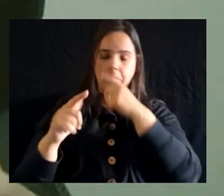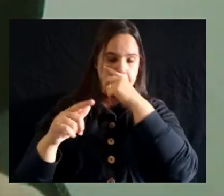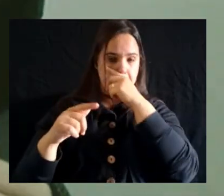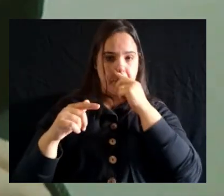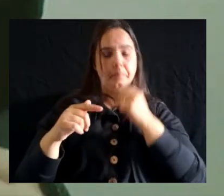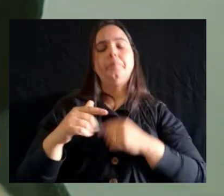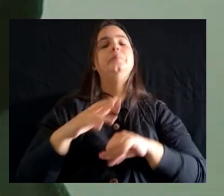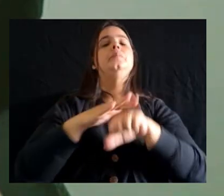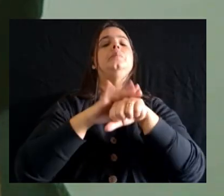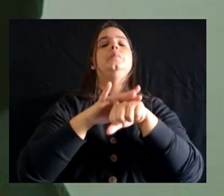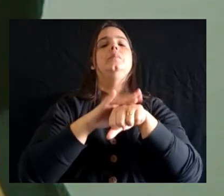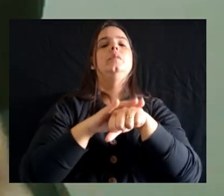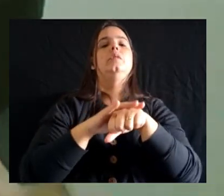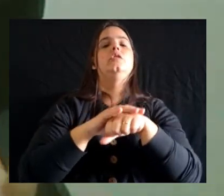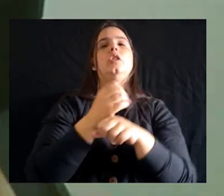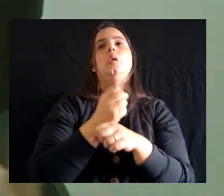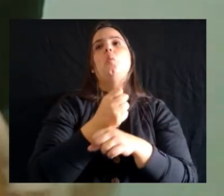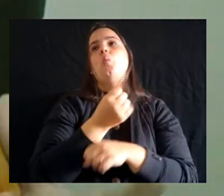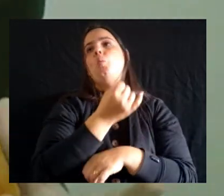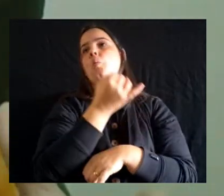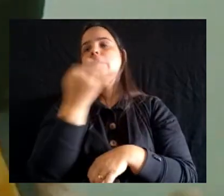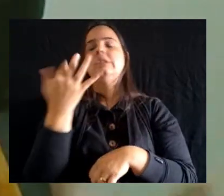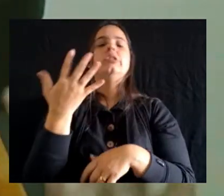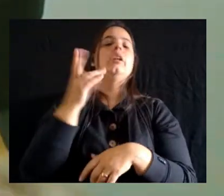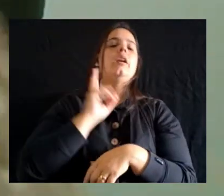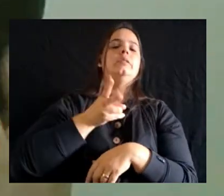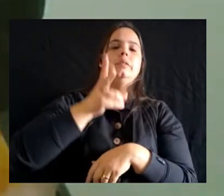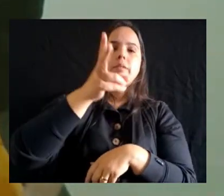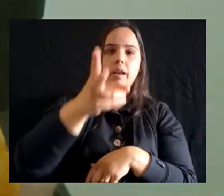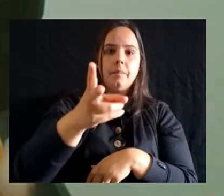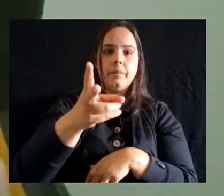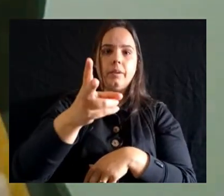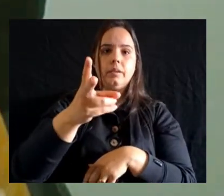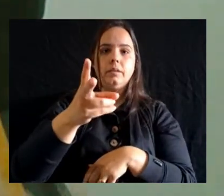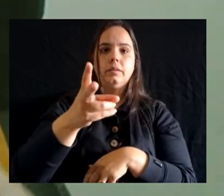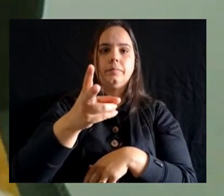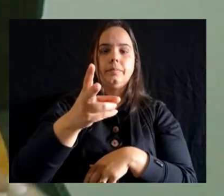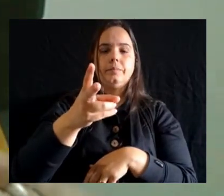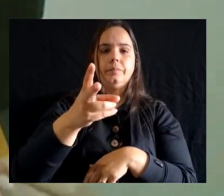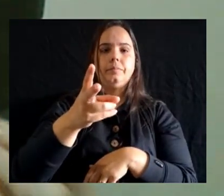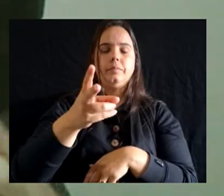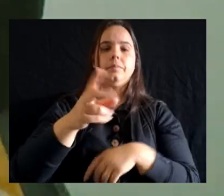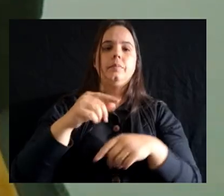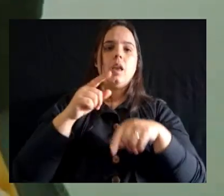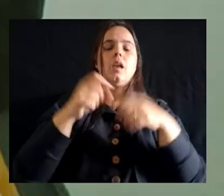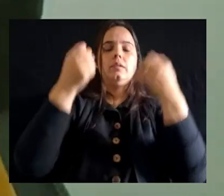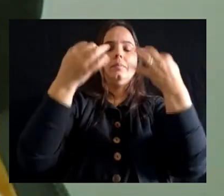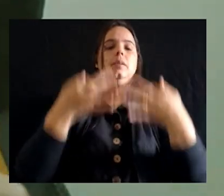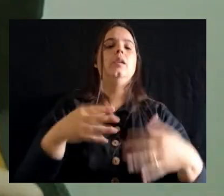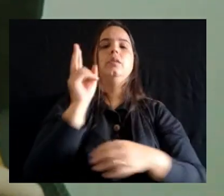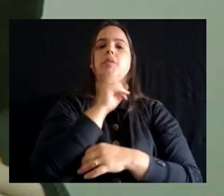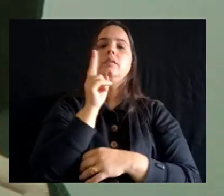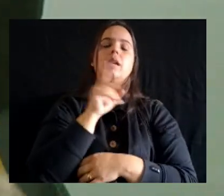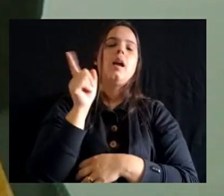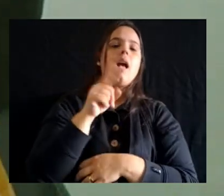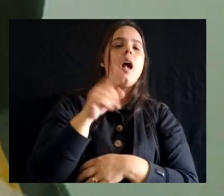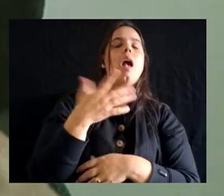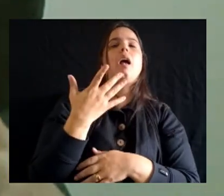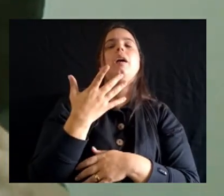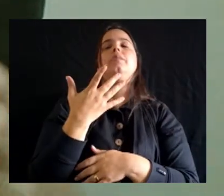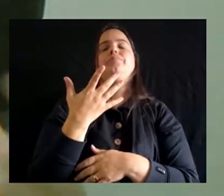né? Então, é muito de... Eu falo, a nutrição comportamental é algo que a